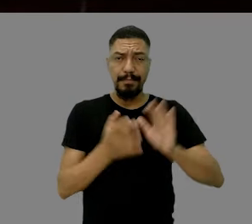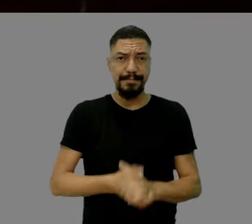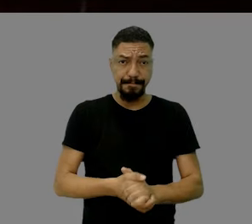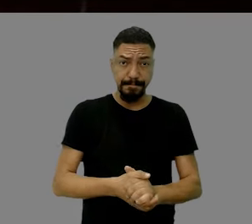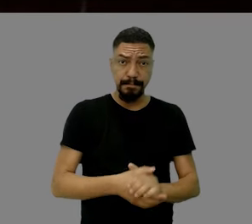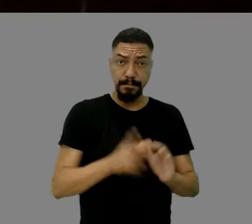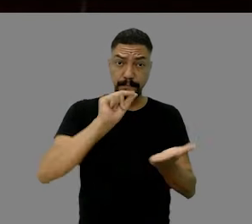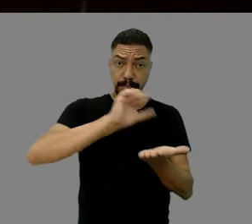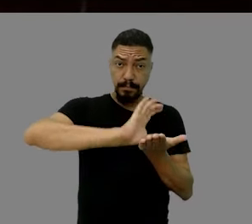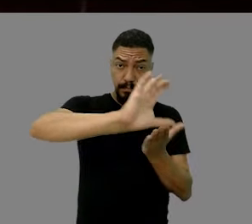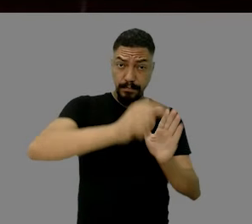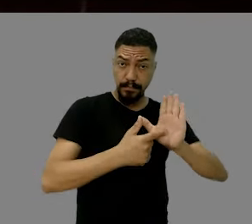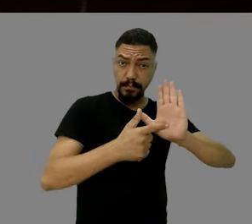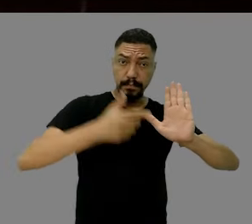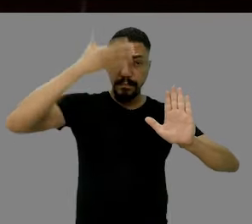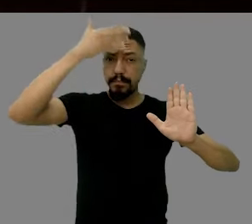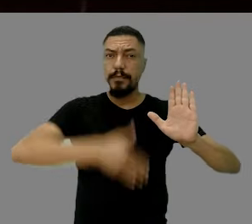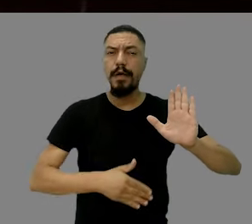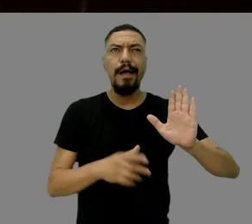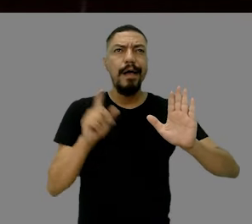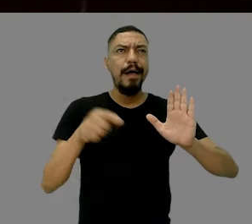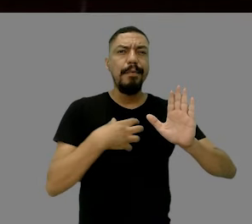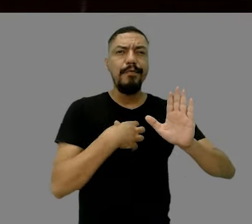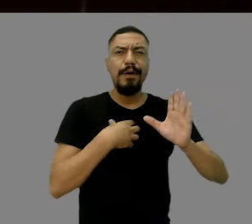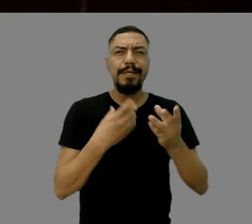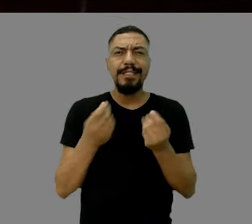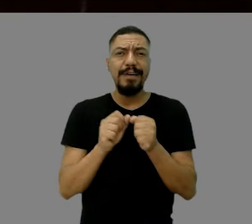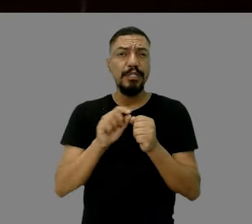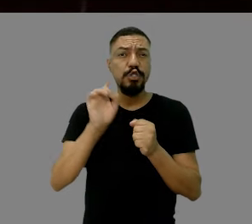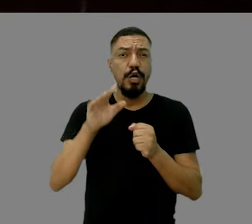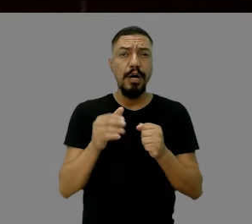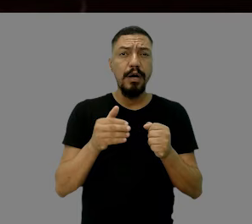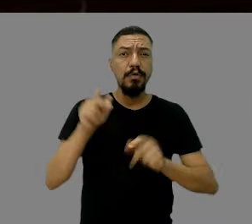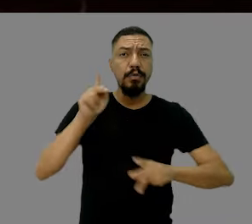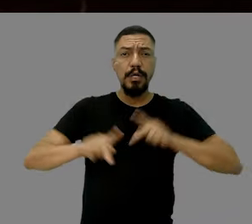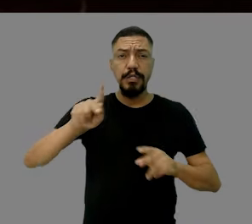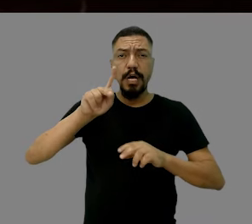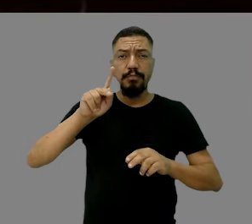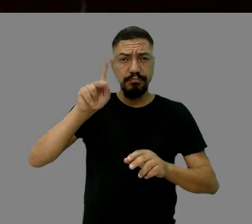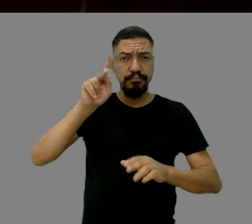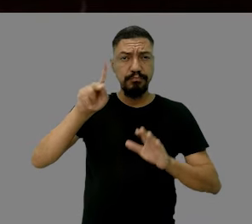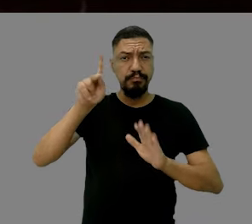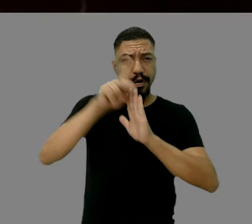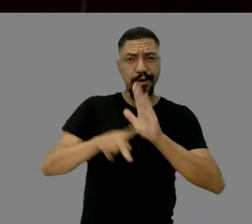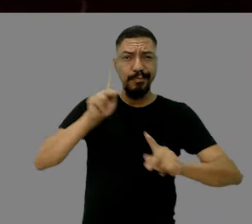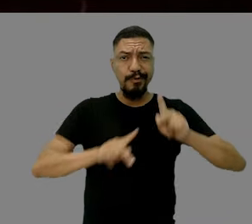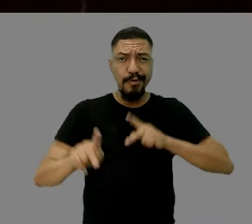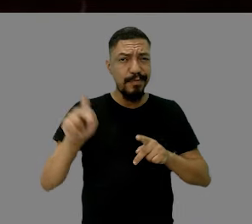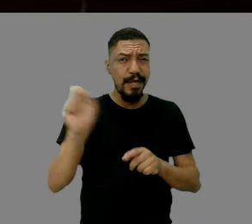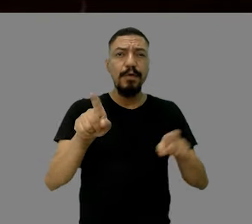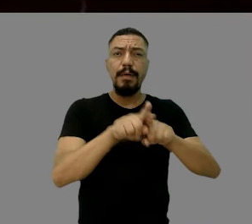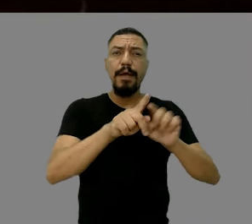é uma coisa que a gente faz somente em projetos públicos, a gente também faz em projetos